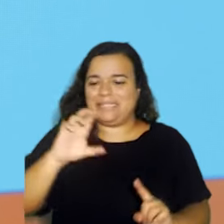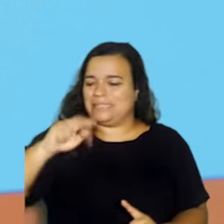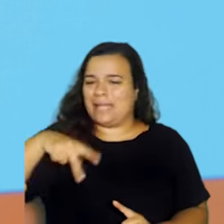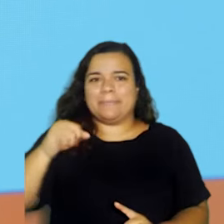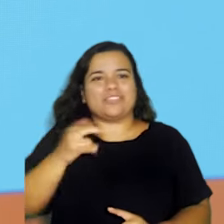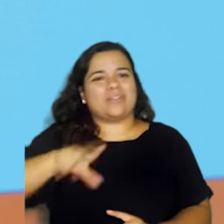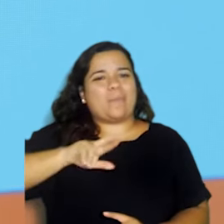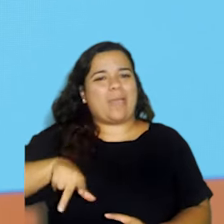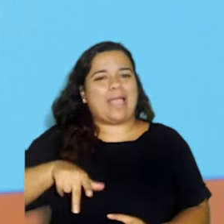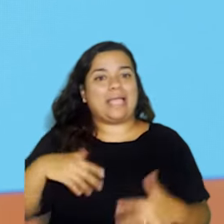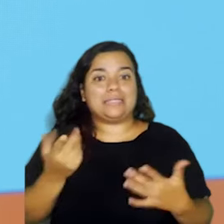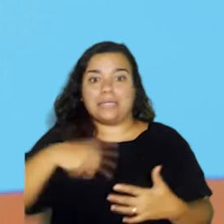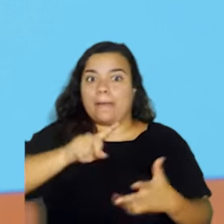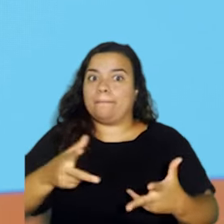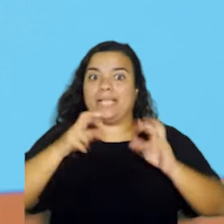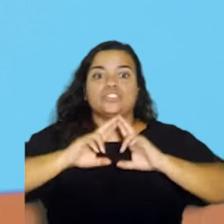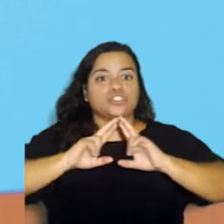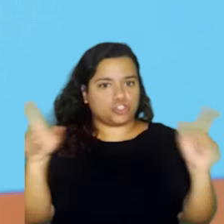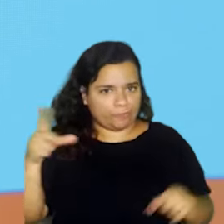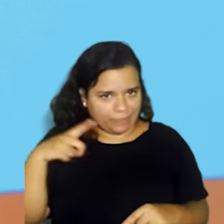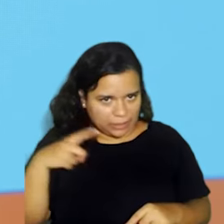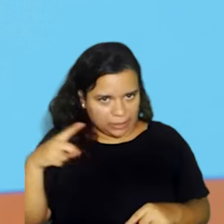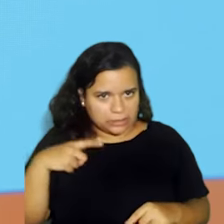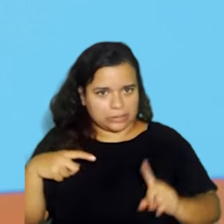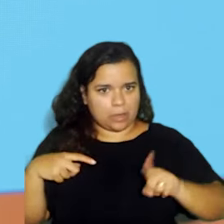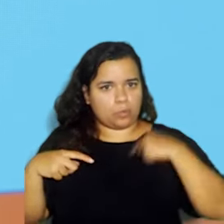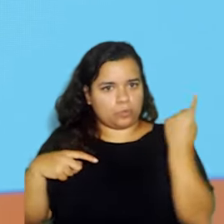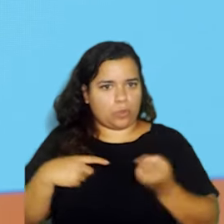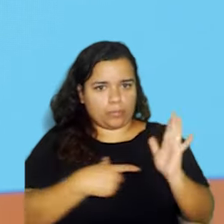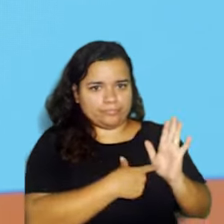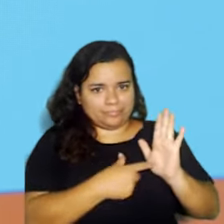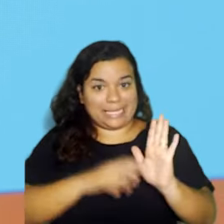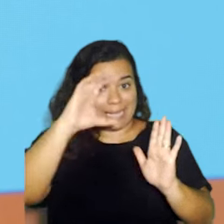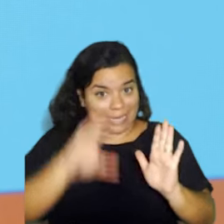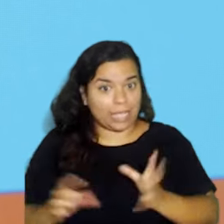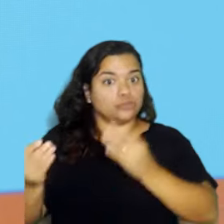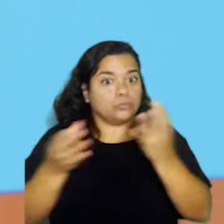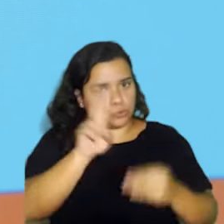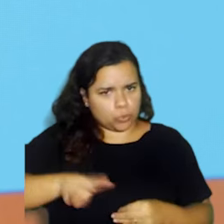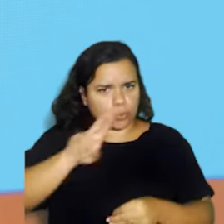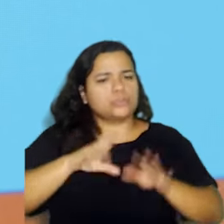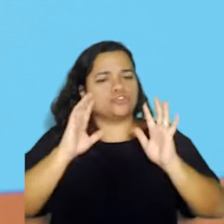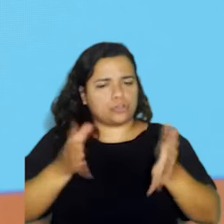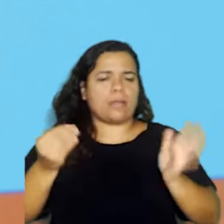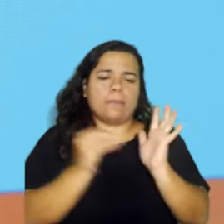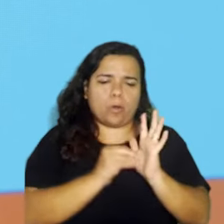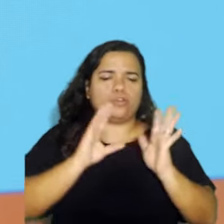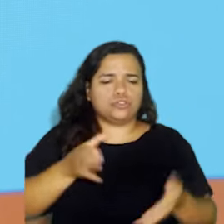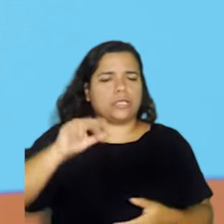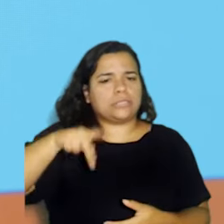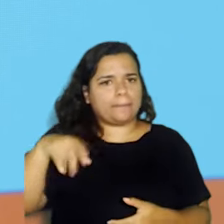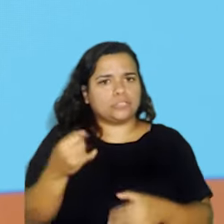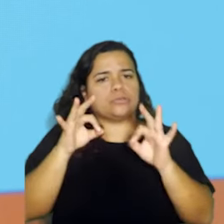CNPJ da empresa então vocês vão perceber aqui a diferença do nosso muitos clientes já usam esse sistema e estão lá com o número do